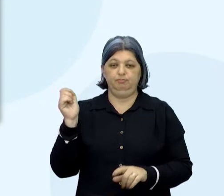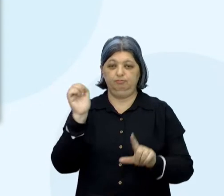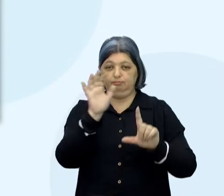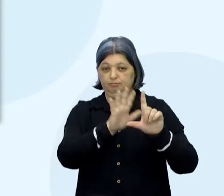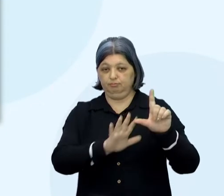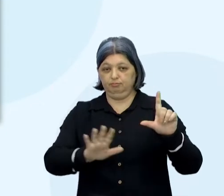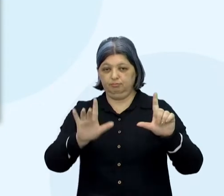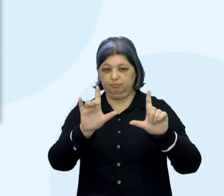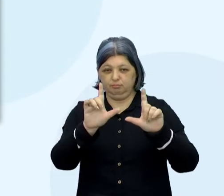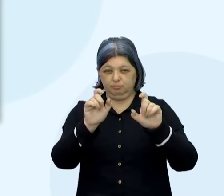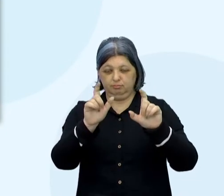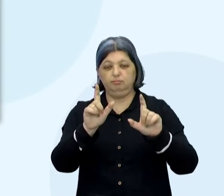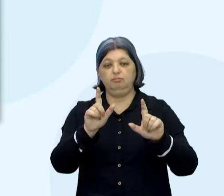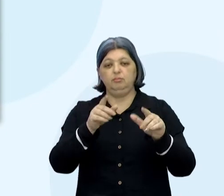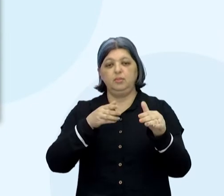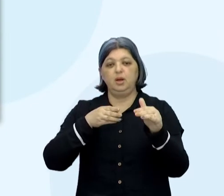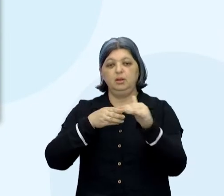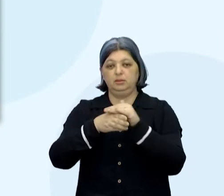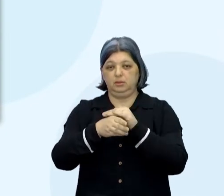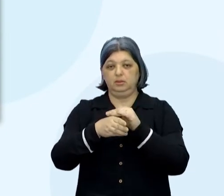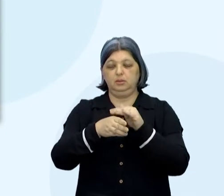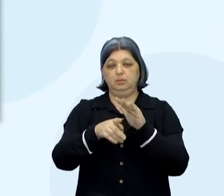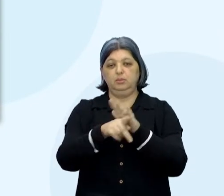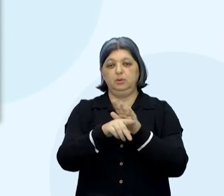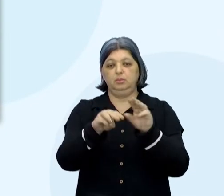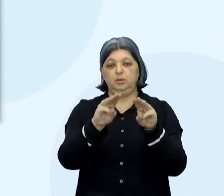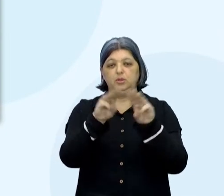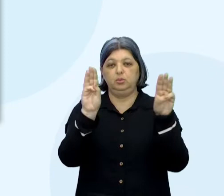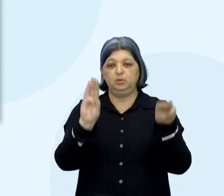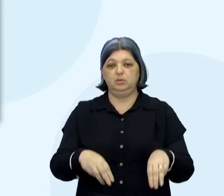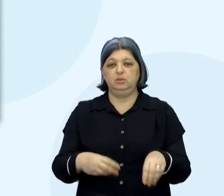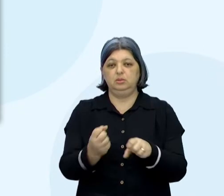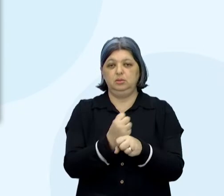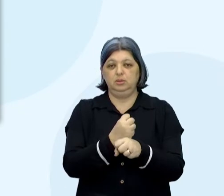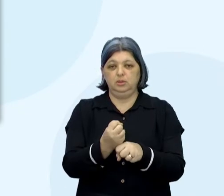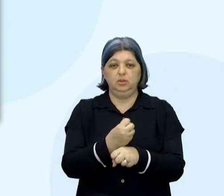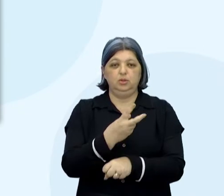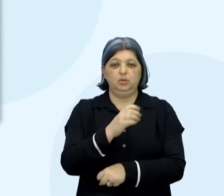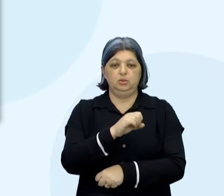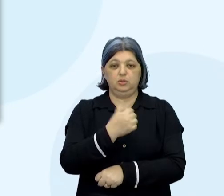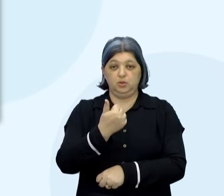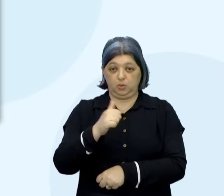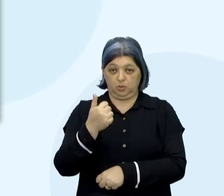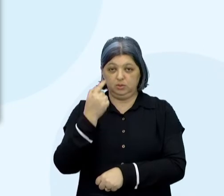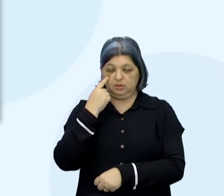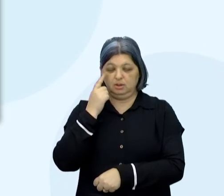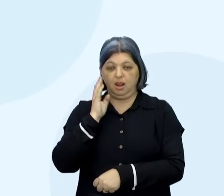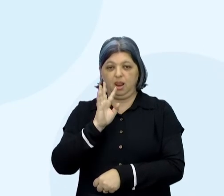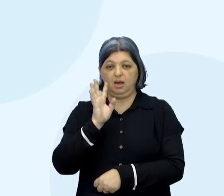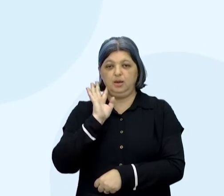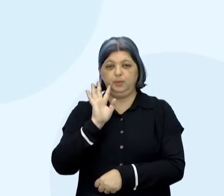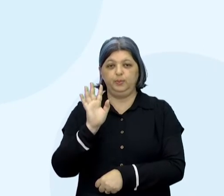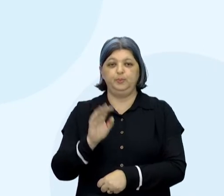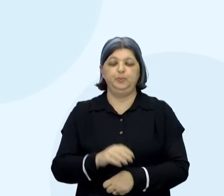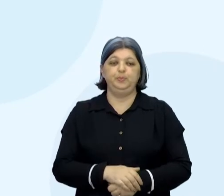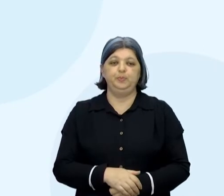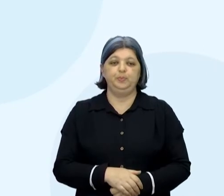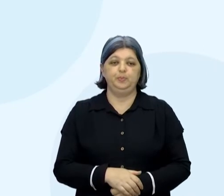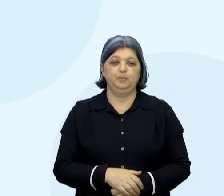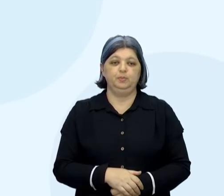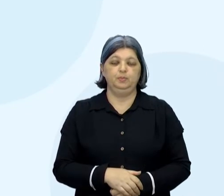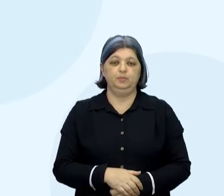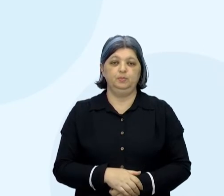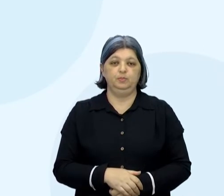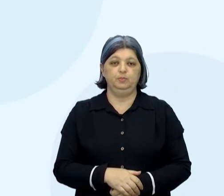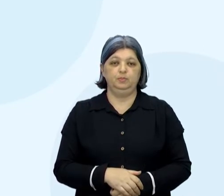aqui, né, da entrada do museu. Essa imagem é do ano de 2011. Olha só que legal, né? E,